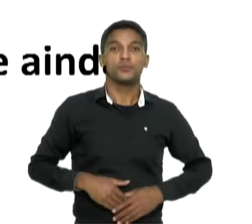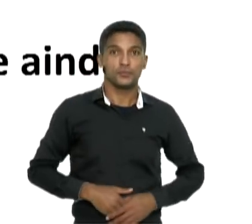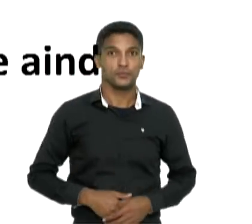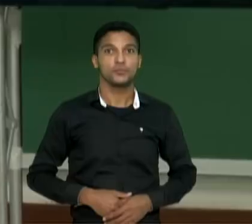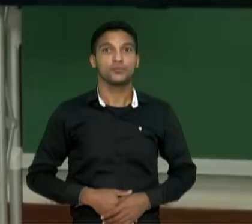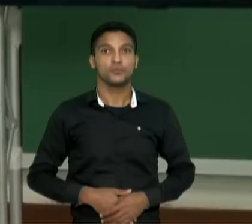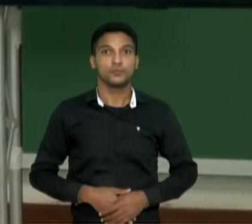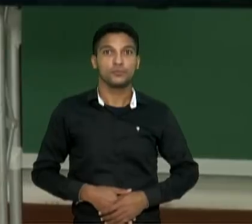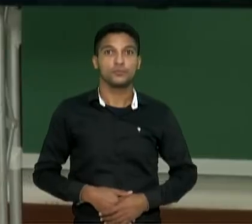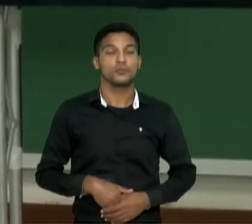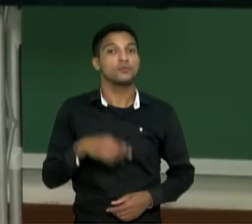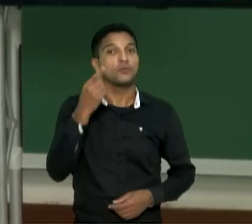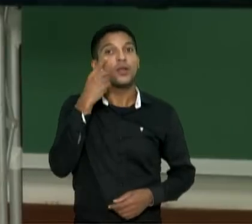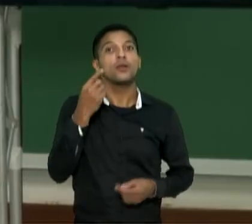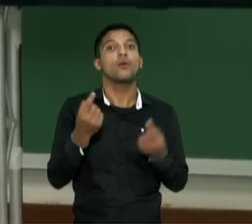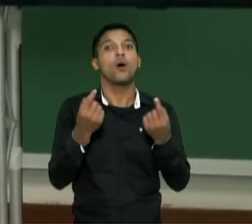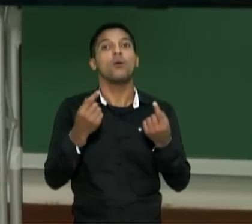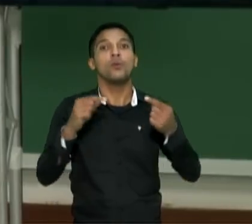pois ele ainda